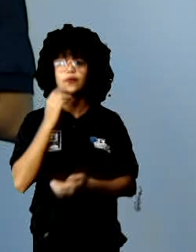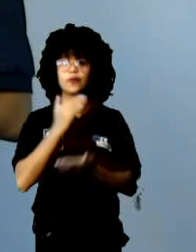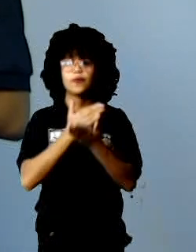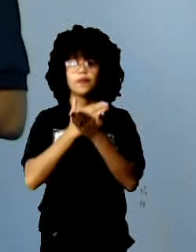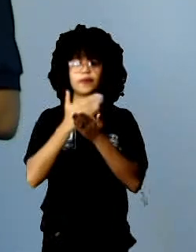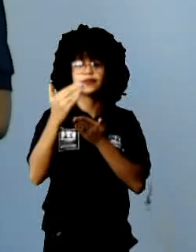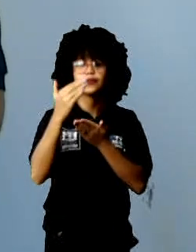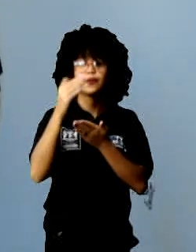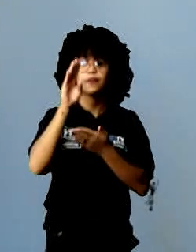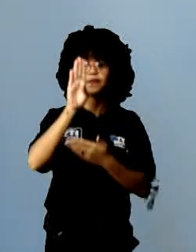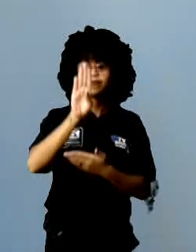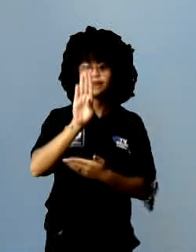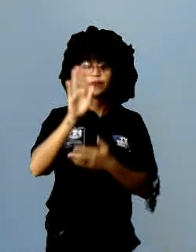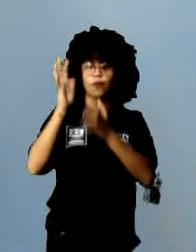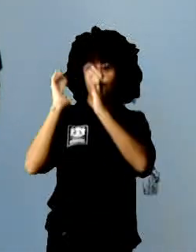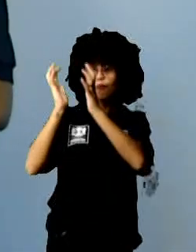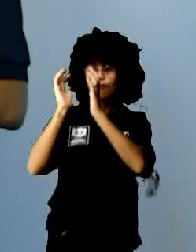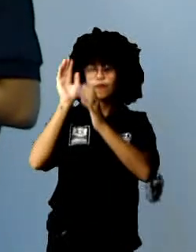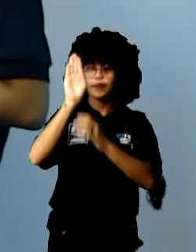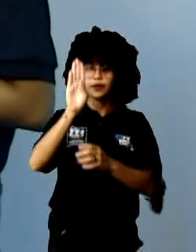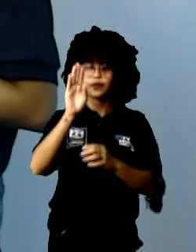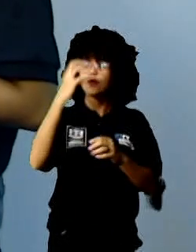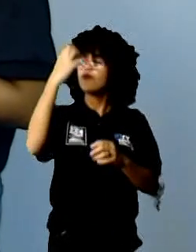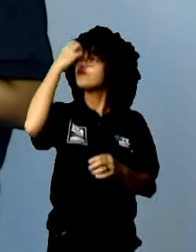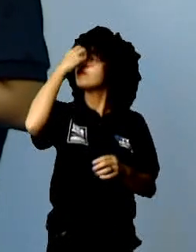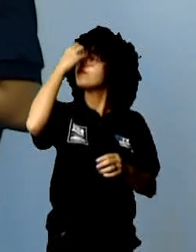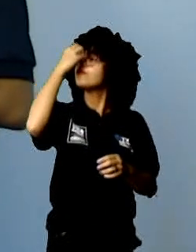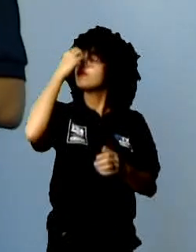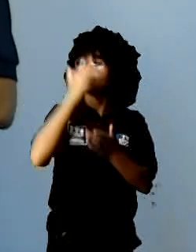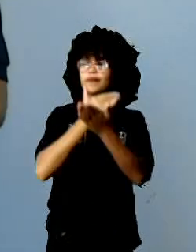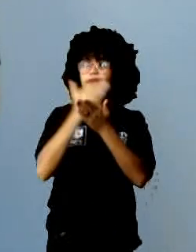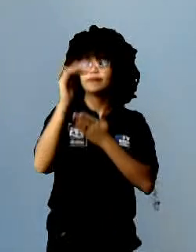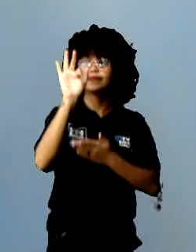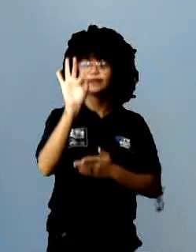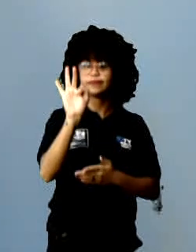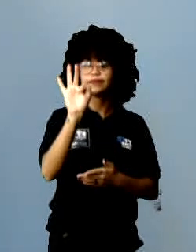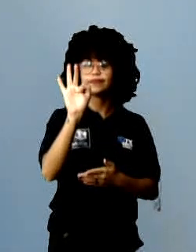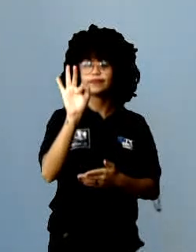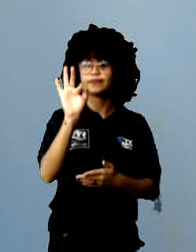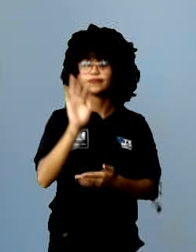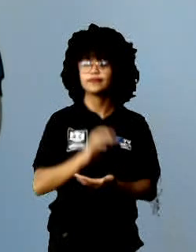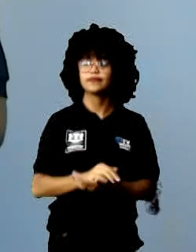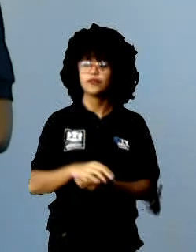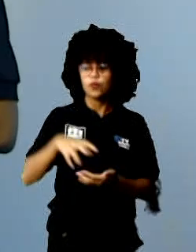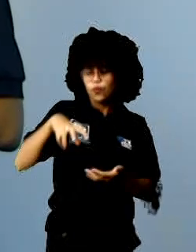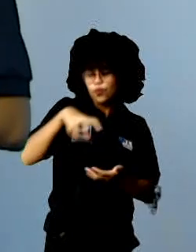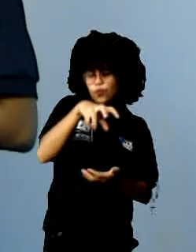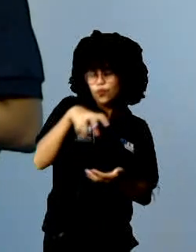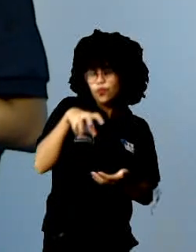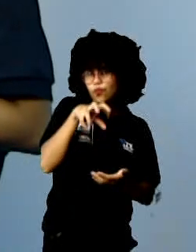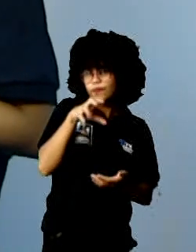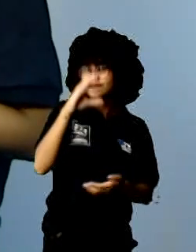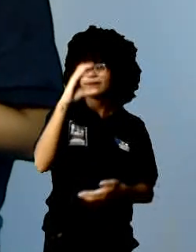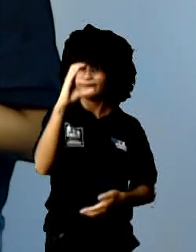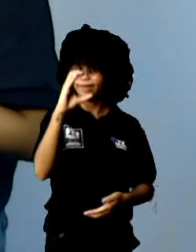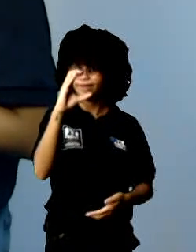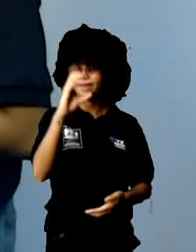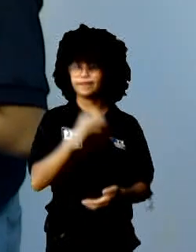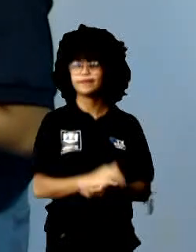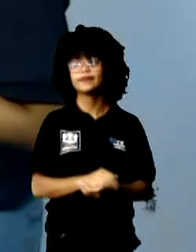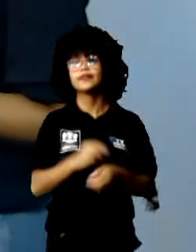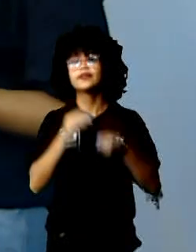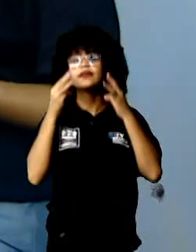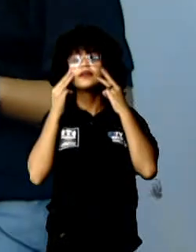bola começa com B foca começa com f carro começa com c